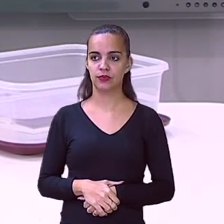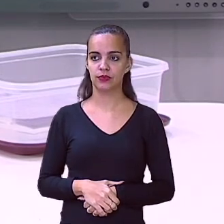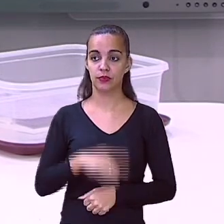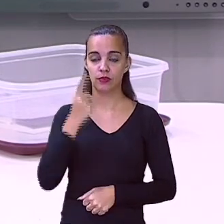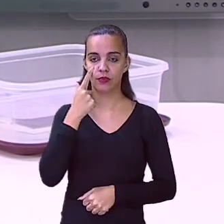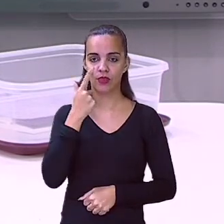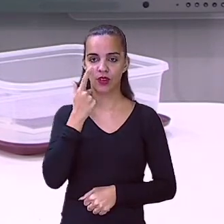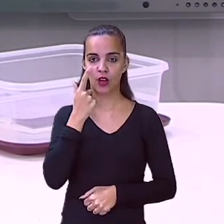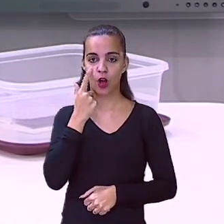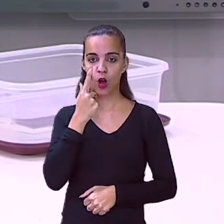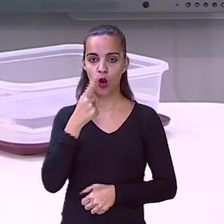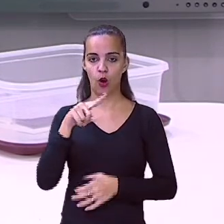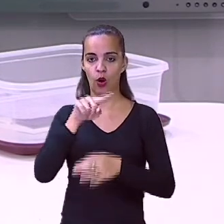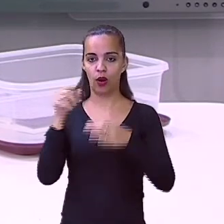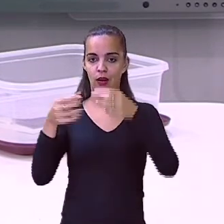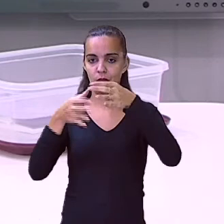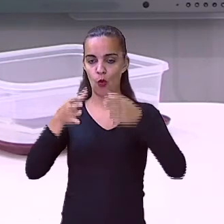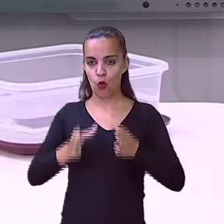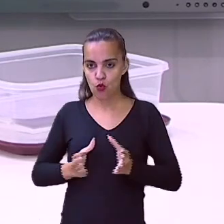E aí o que está acontecendo?